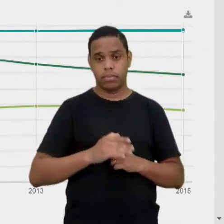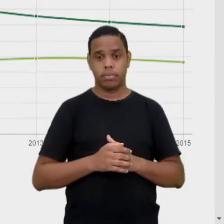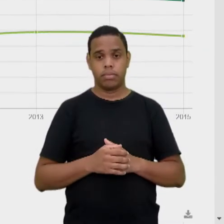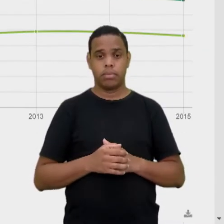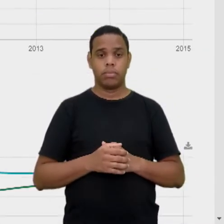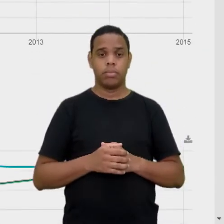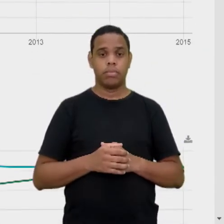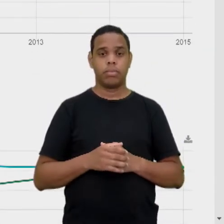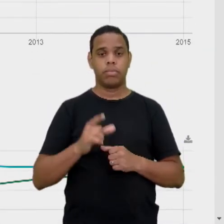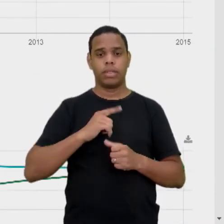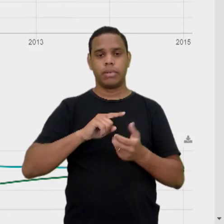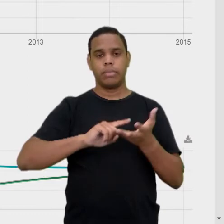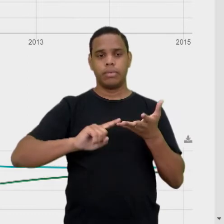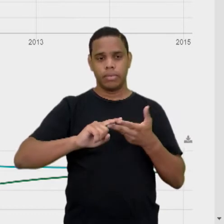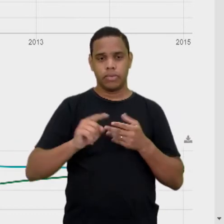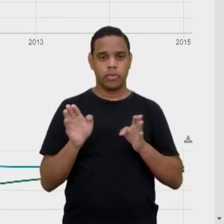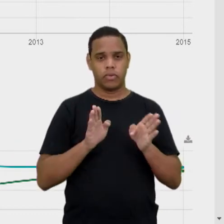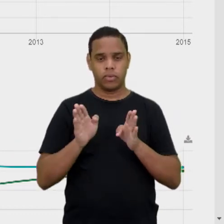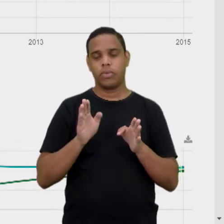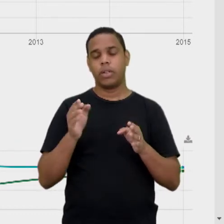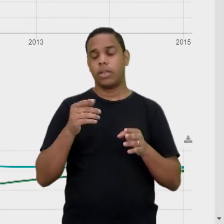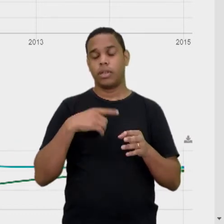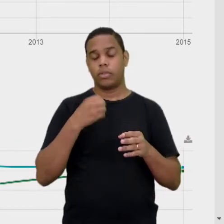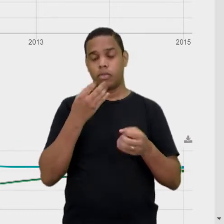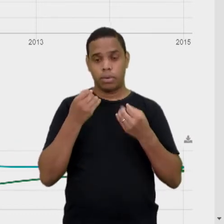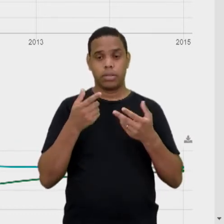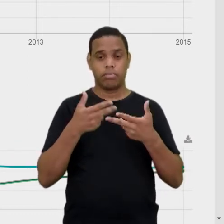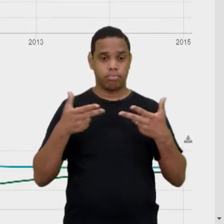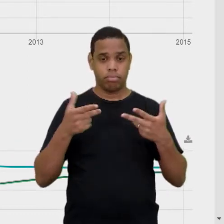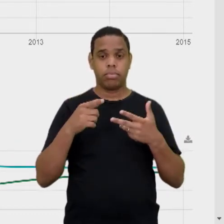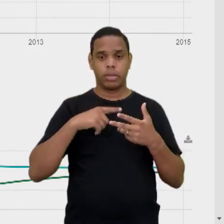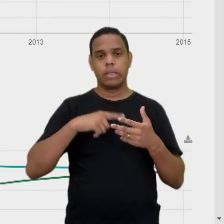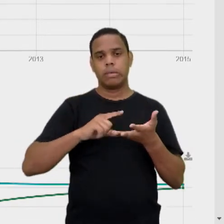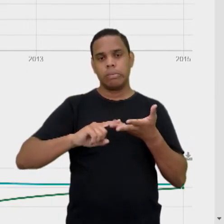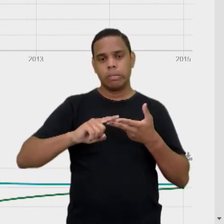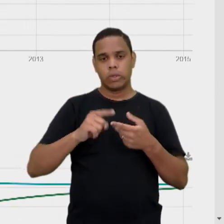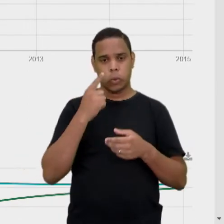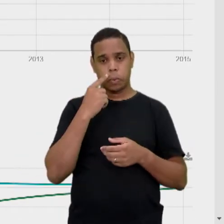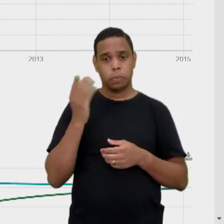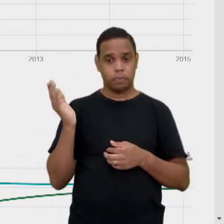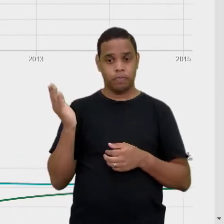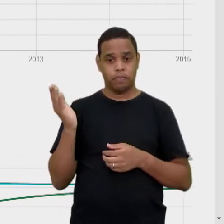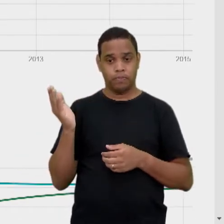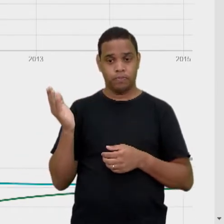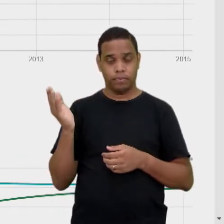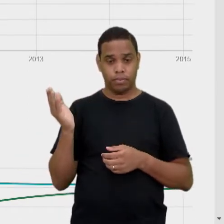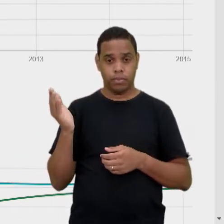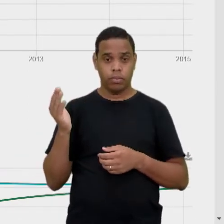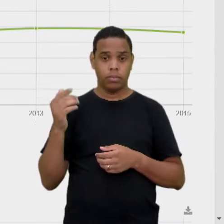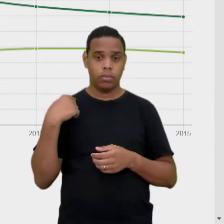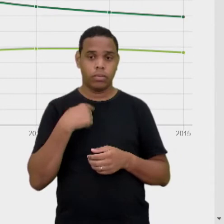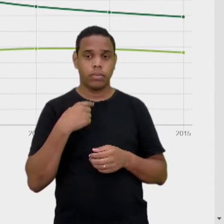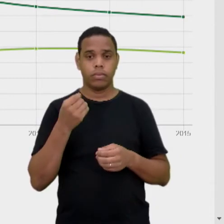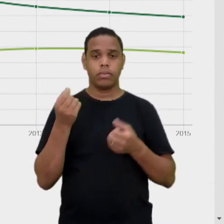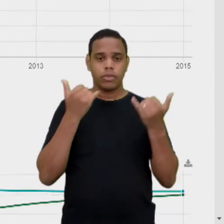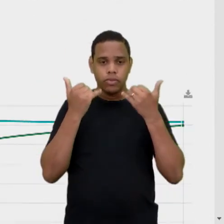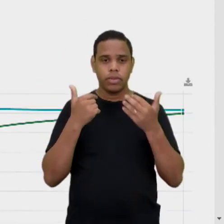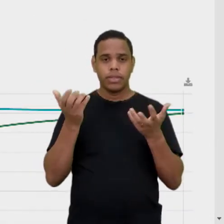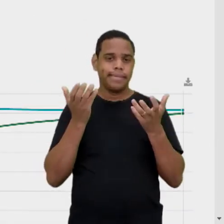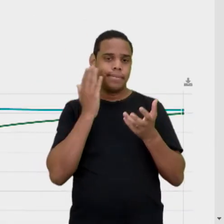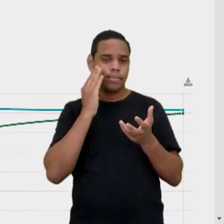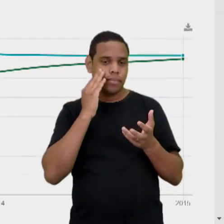ó. Então tem vários dados aqui, ó, tá vendo? Ó? Nós temos diversos dados, só que os dados que nós queremos são os